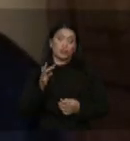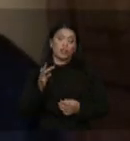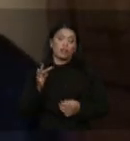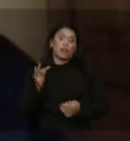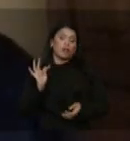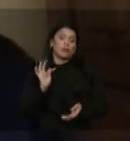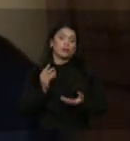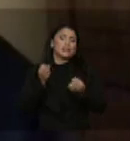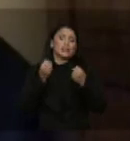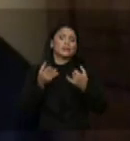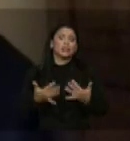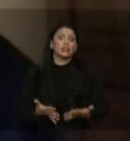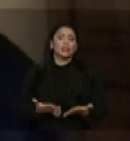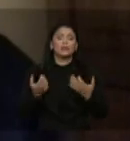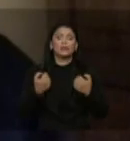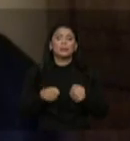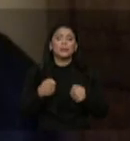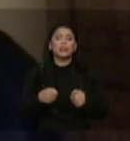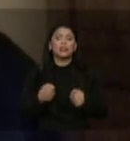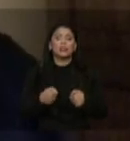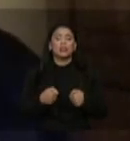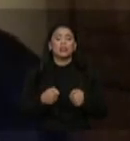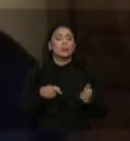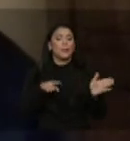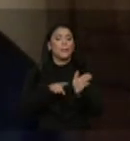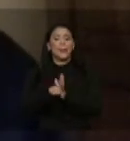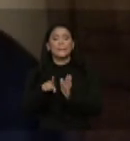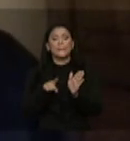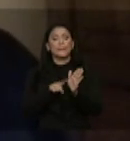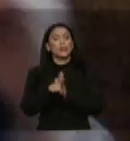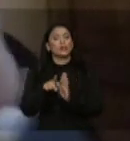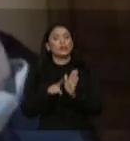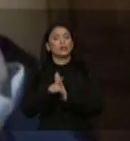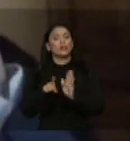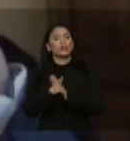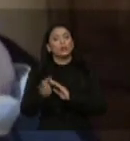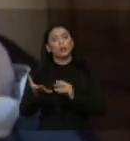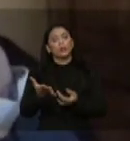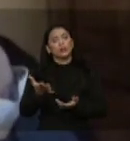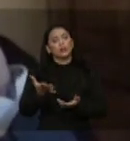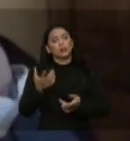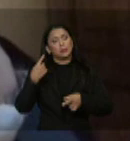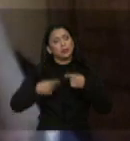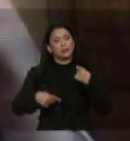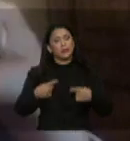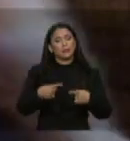e lançam apenas como enfim como um administrativo